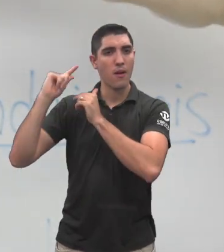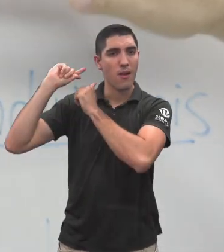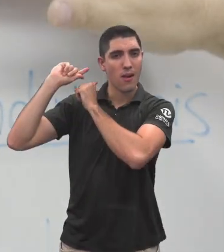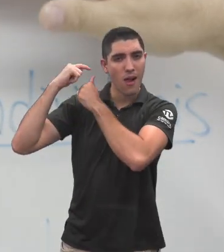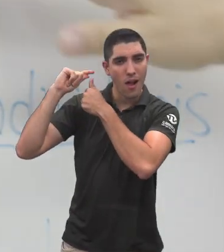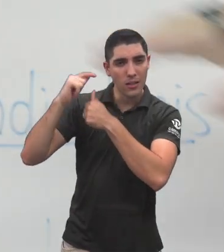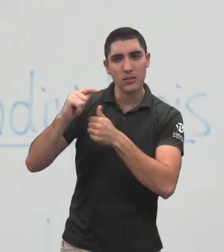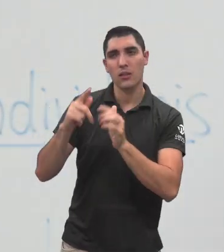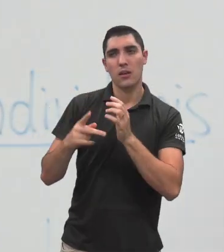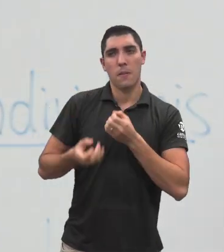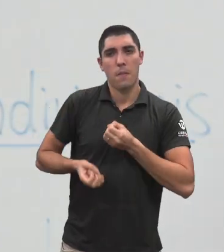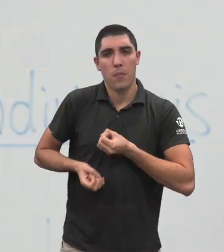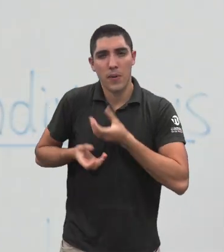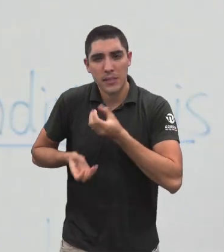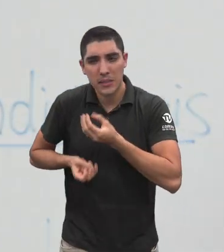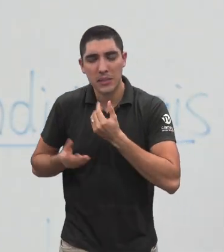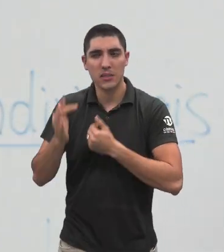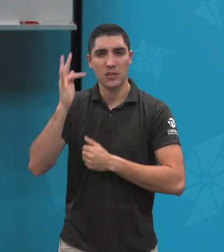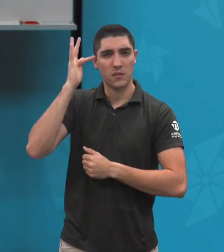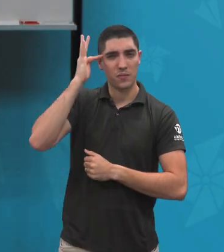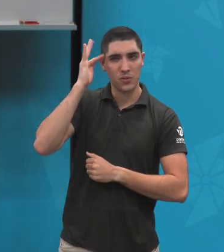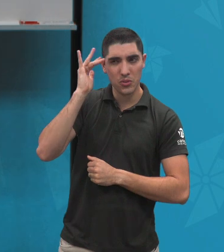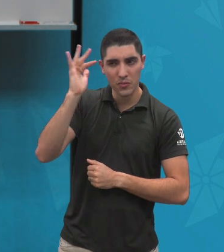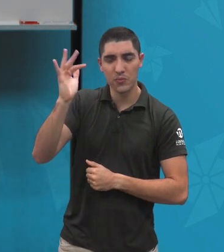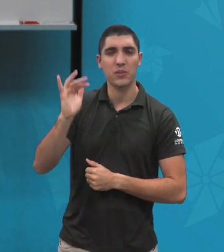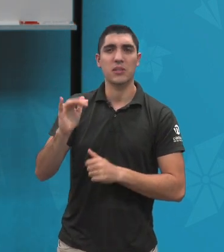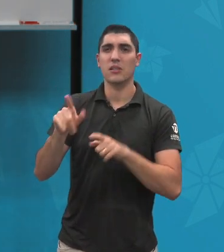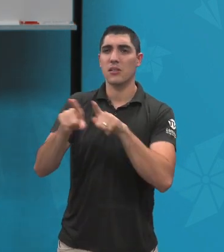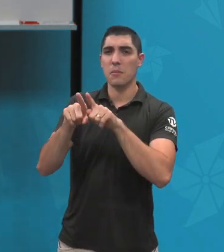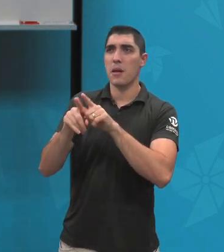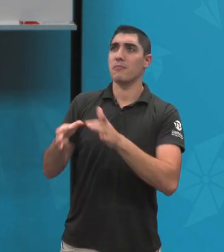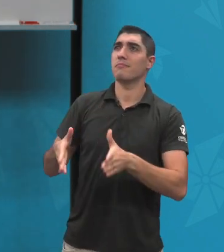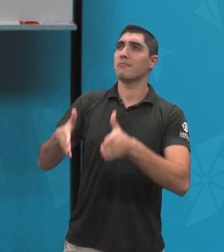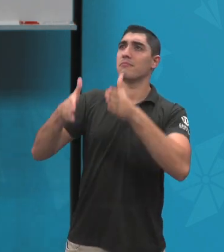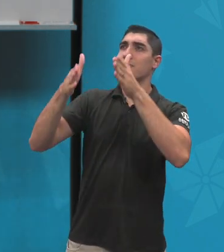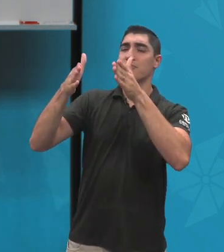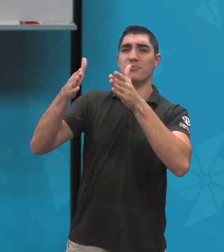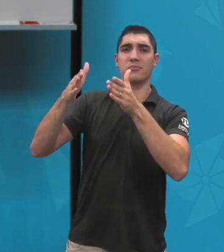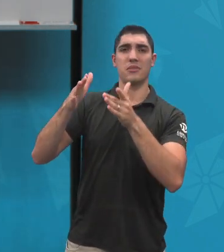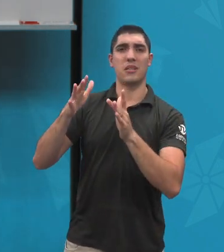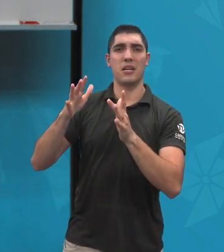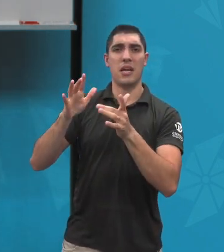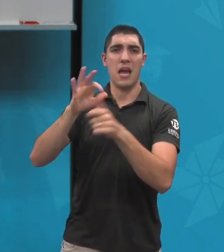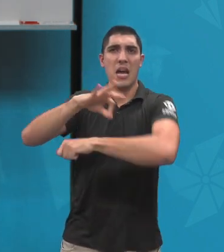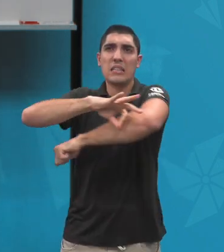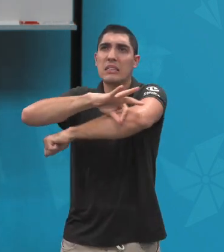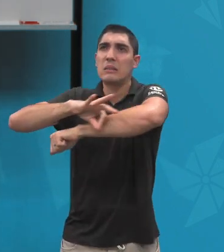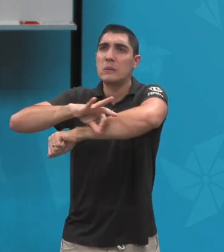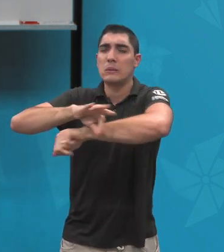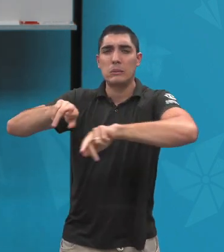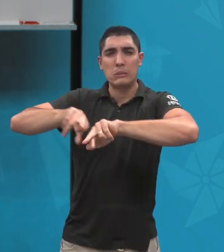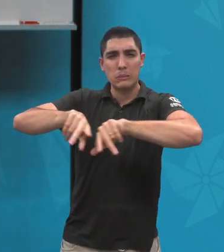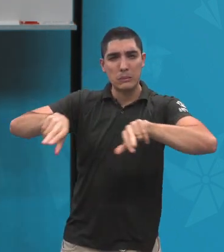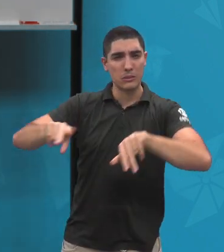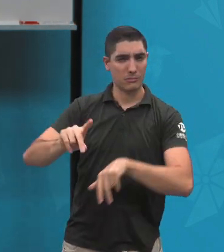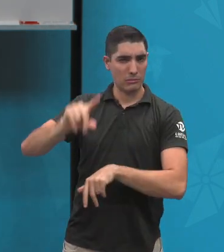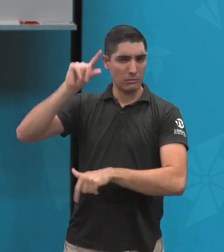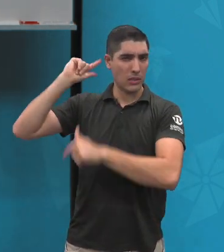filosóficos, poéticos, esculturais, arquitetônicos da época antiga.